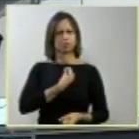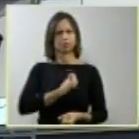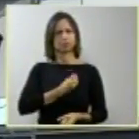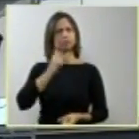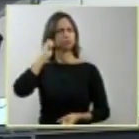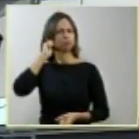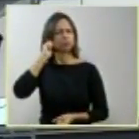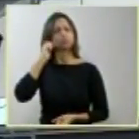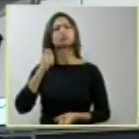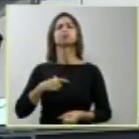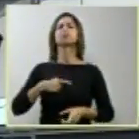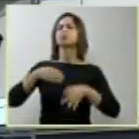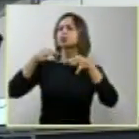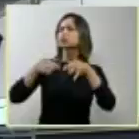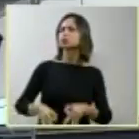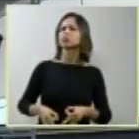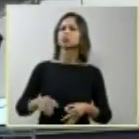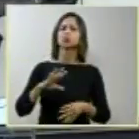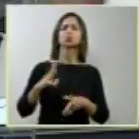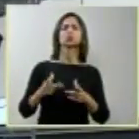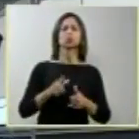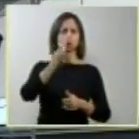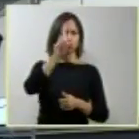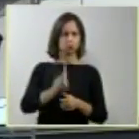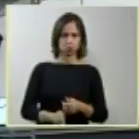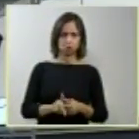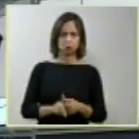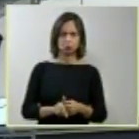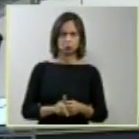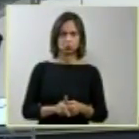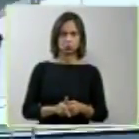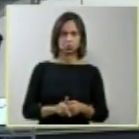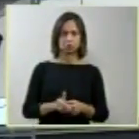justiça, com todos os direitos que pode ter o ser humano, mas nunca